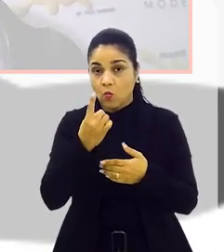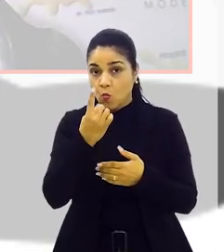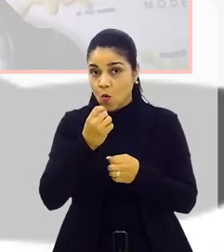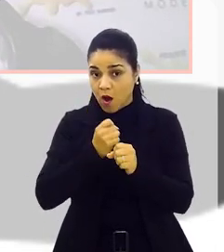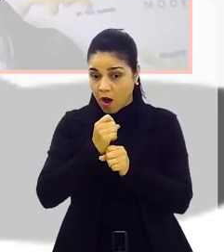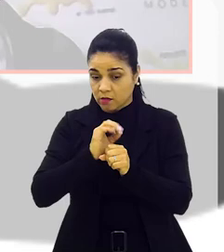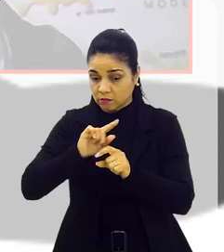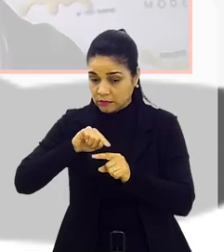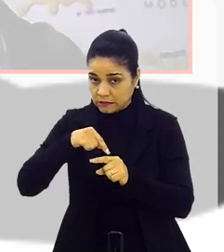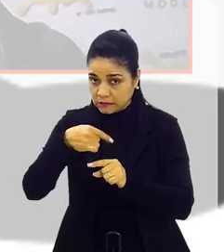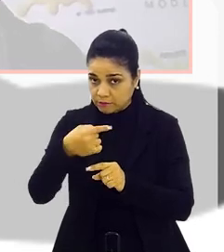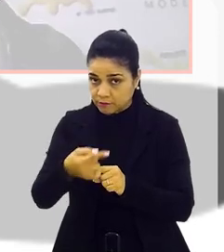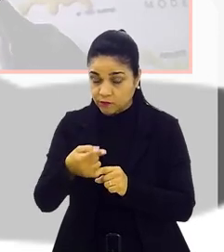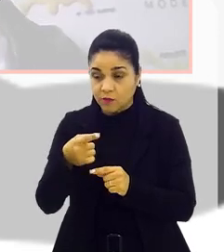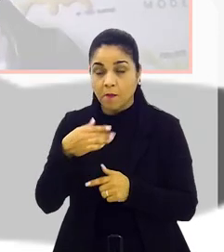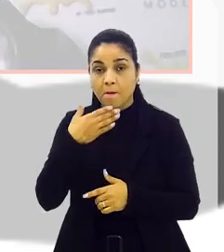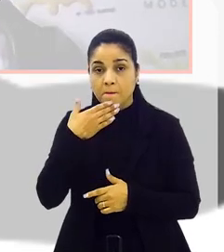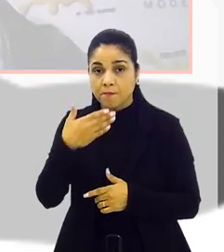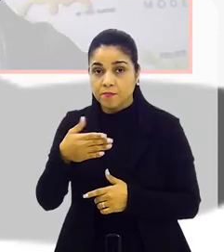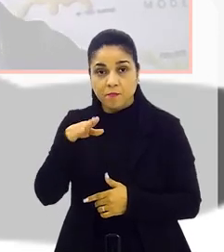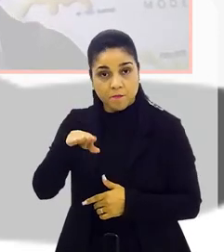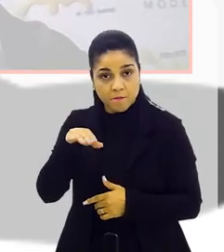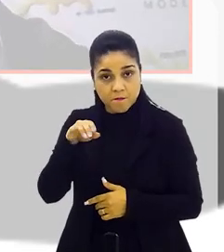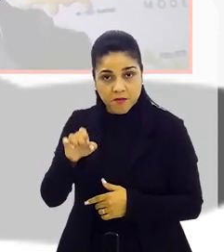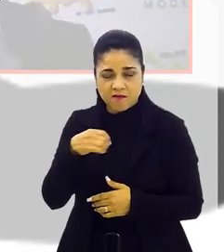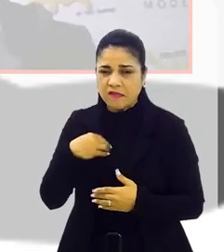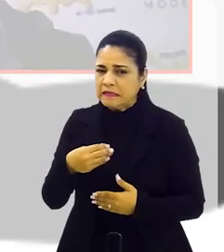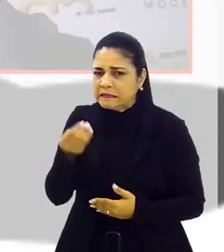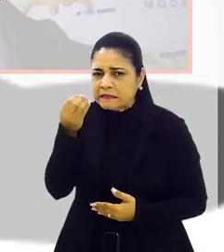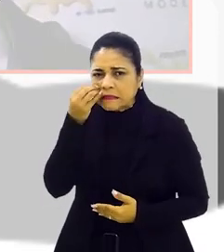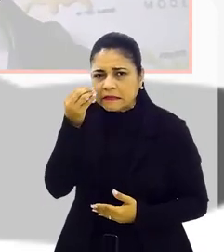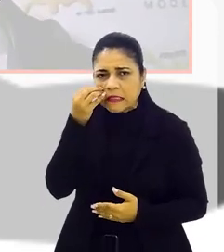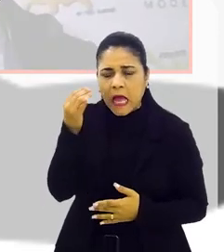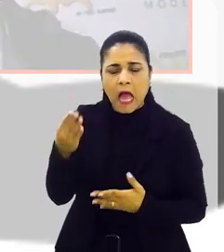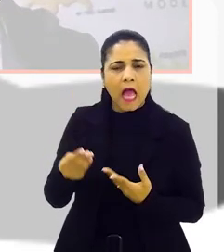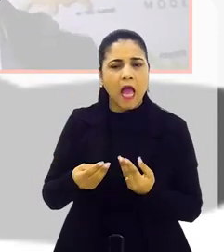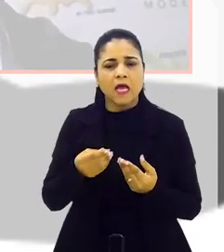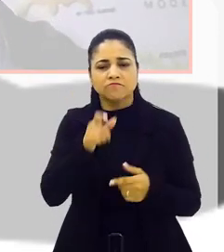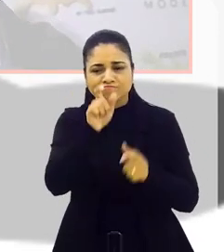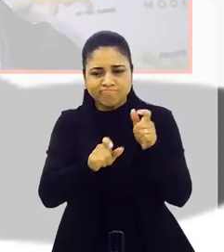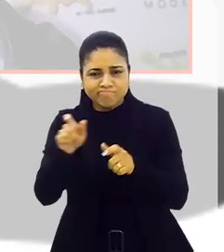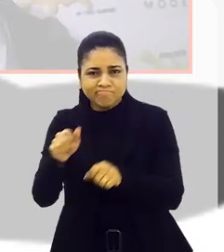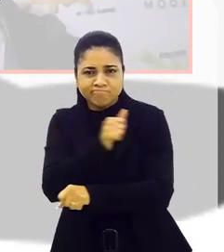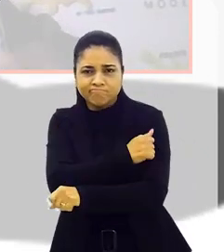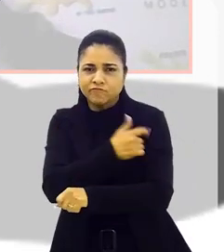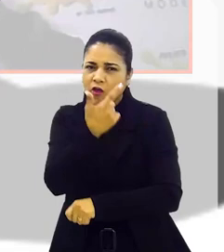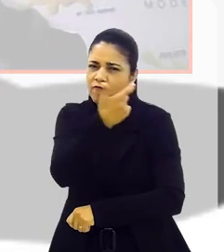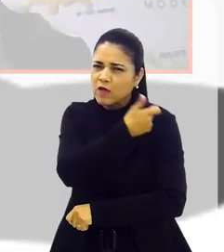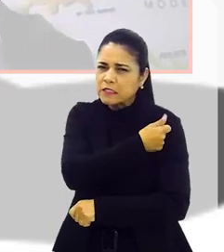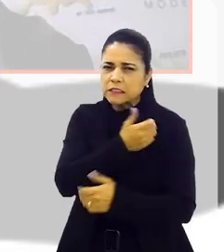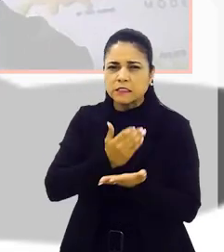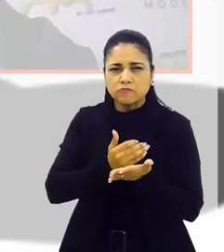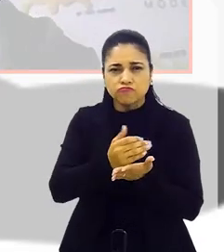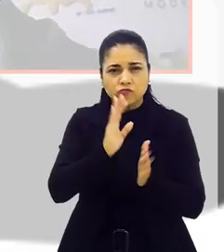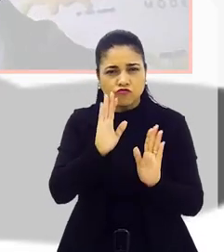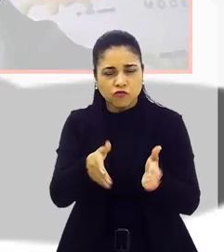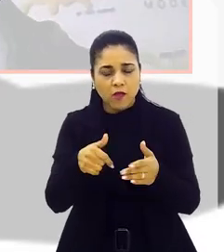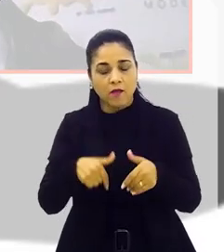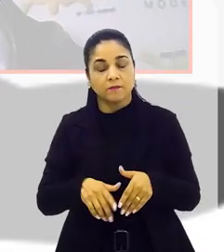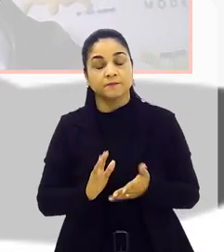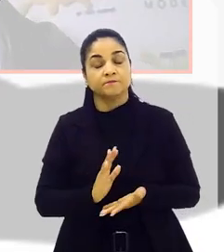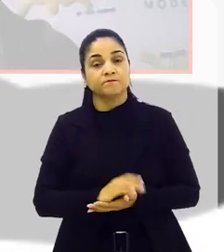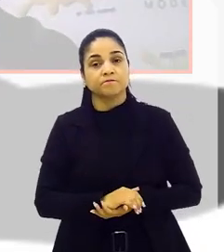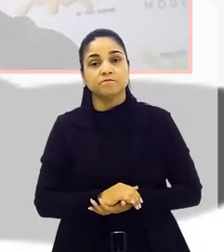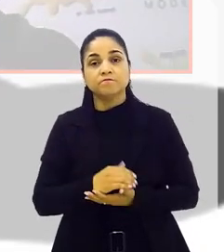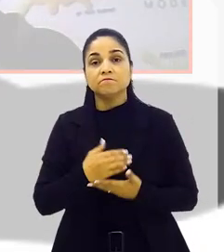que depois desse um ano, as mães começaram a me pedir: vamos tentar fazer de alguma forma. Os meninos estão começando a ser vacinados logo depois